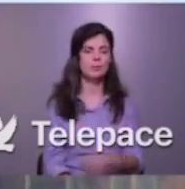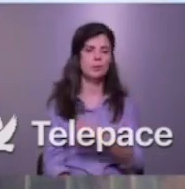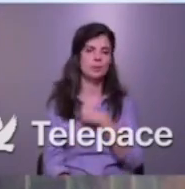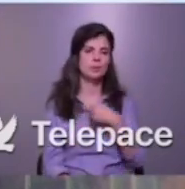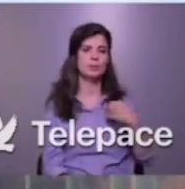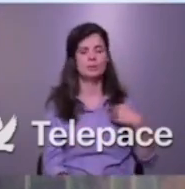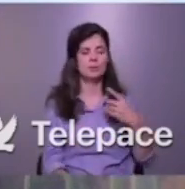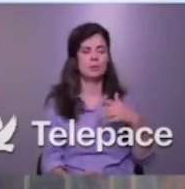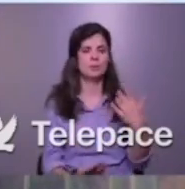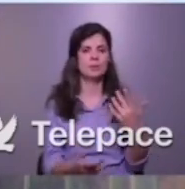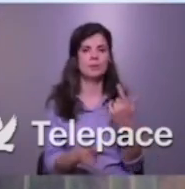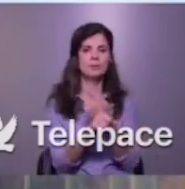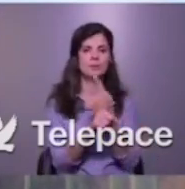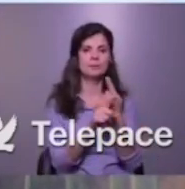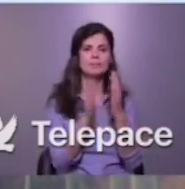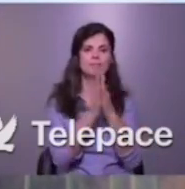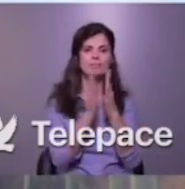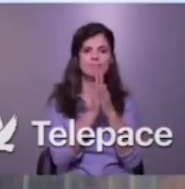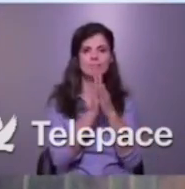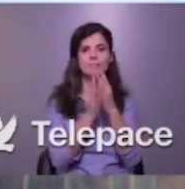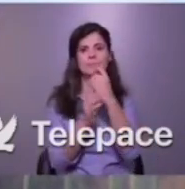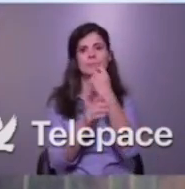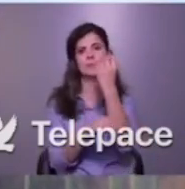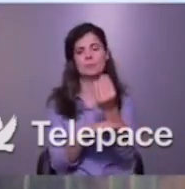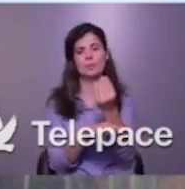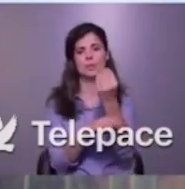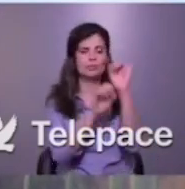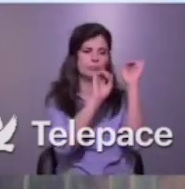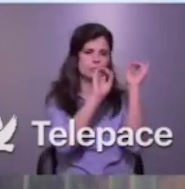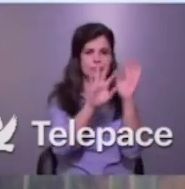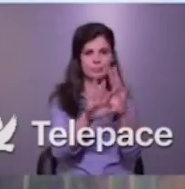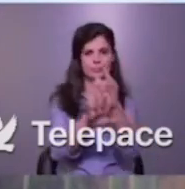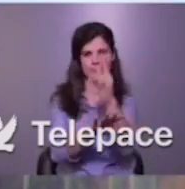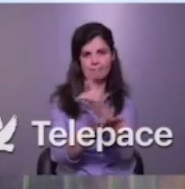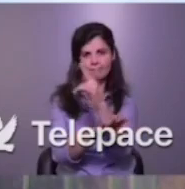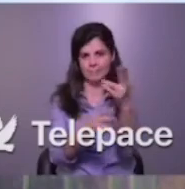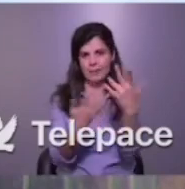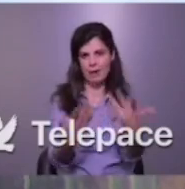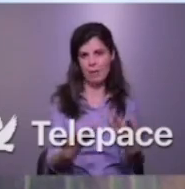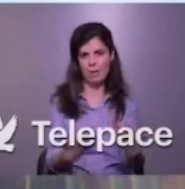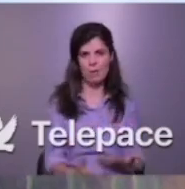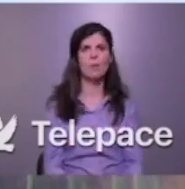Teras bogosloviam devotionalia.